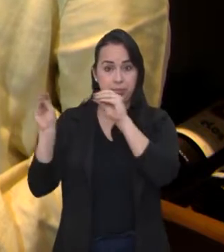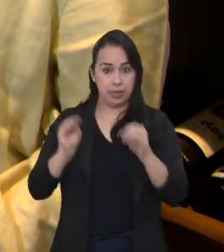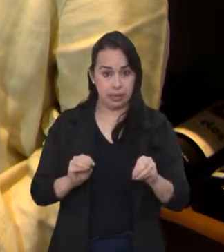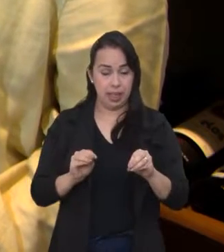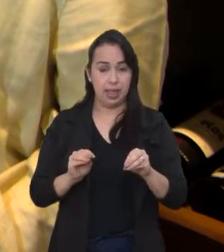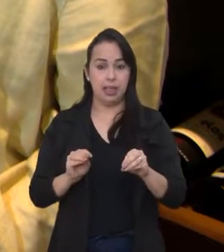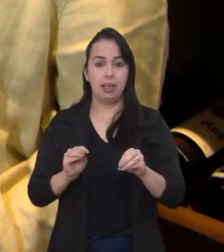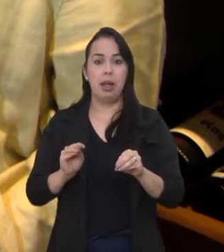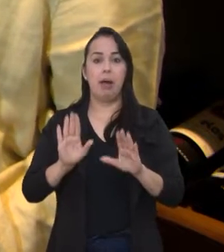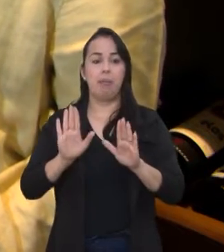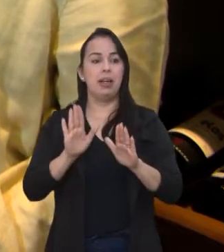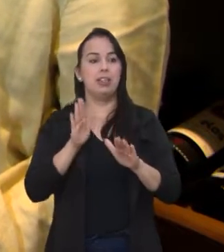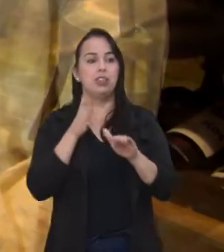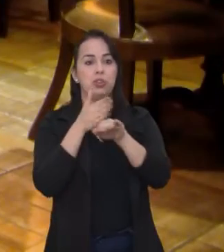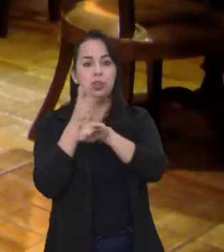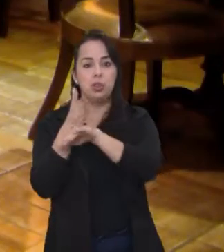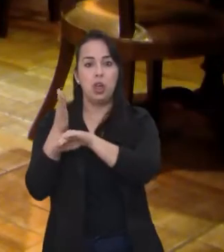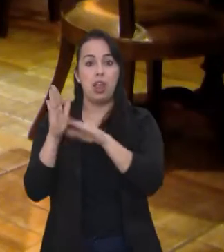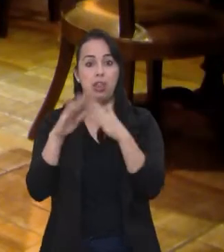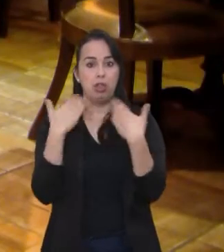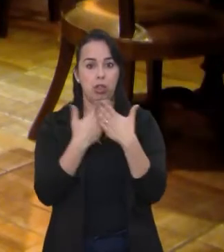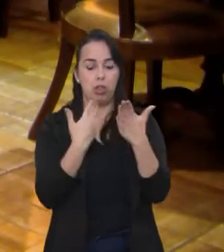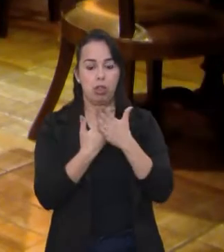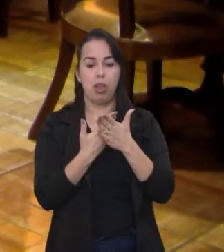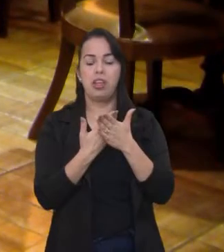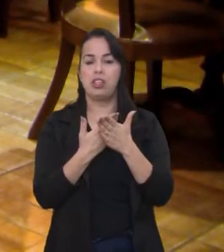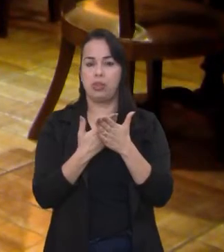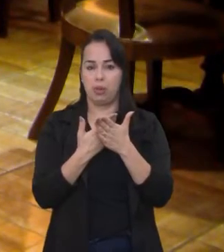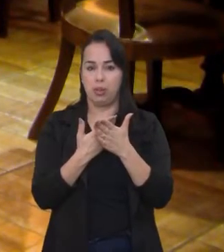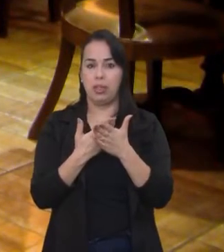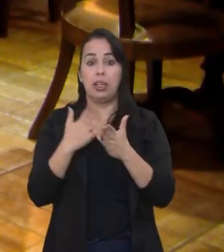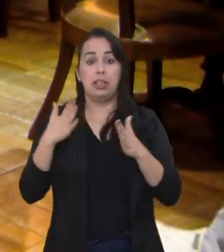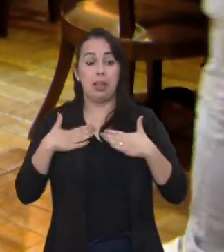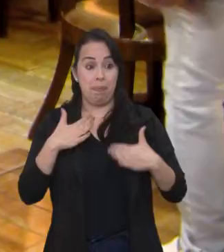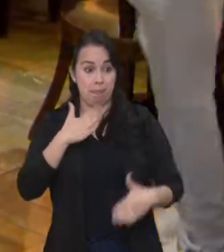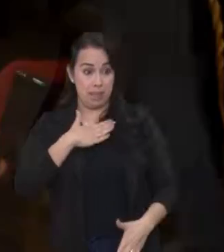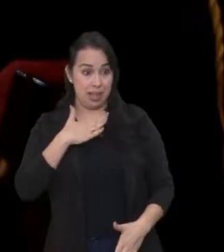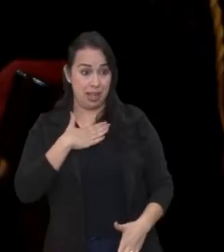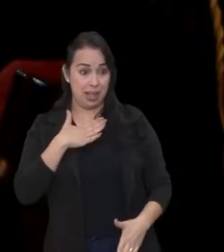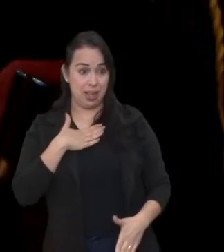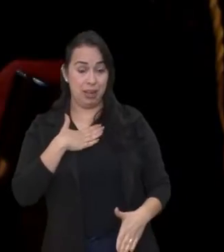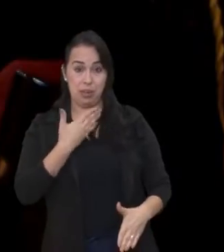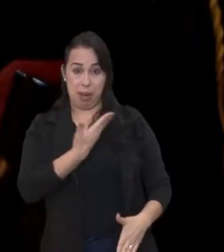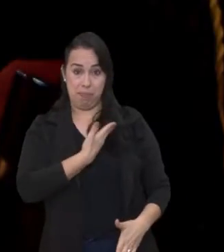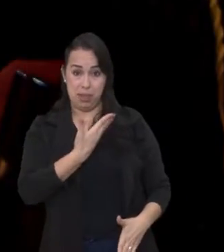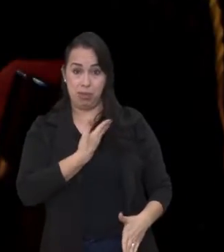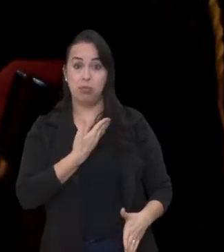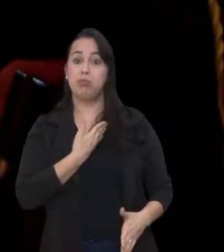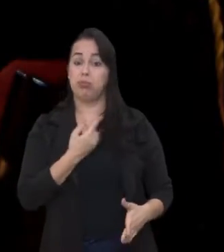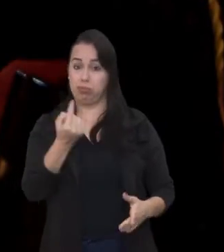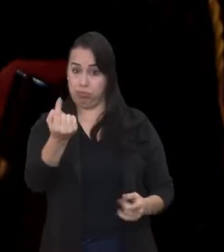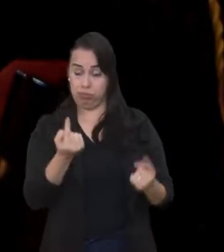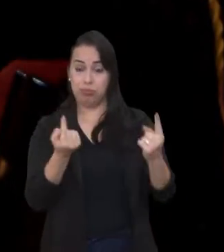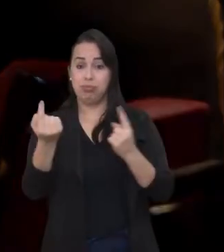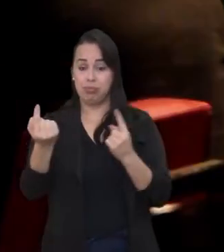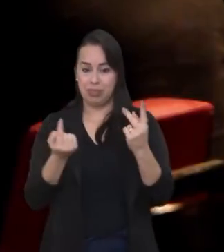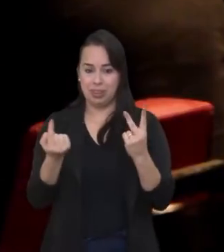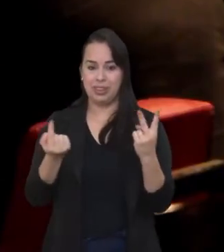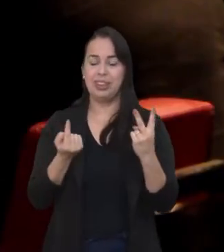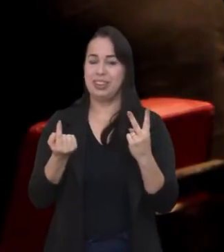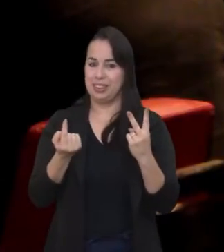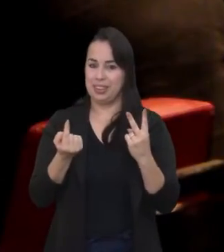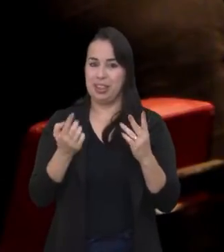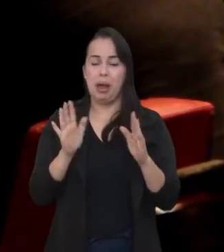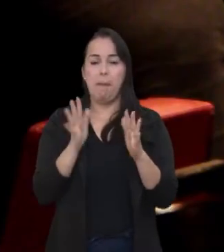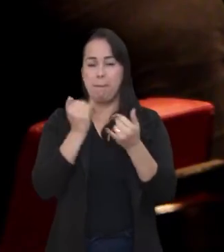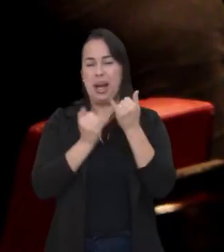mas estudei em escolas aqui, então da minha geração tem muita gente que frequenta aqui, tem muitos amigos. É só ser uma